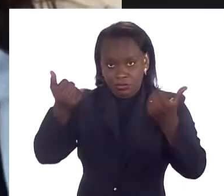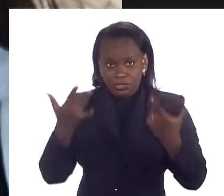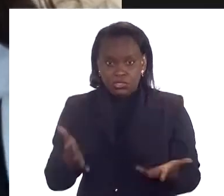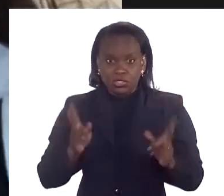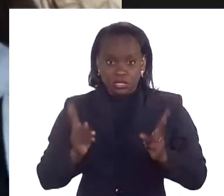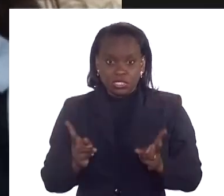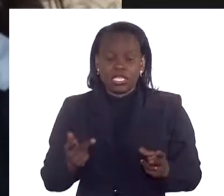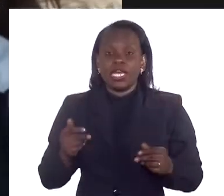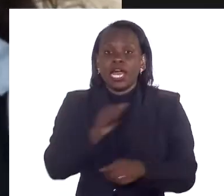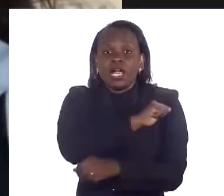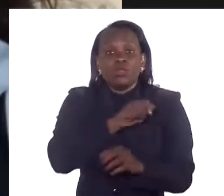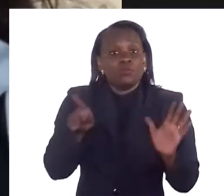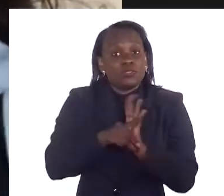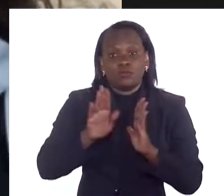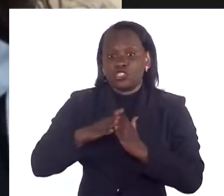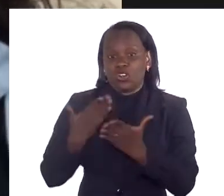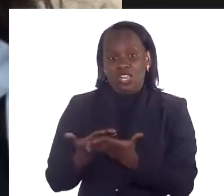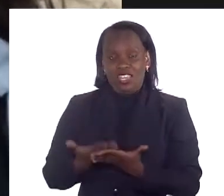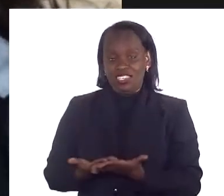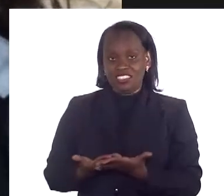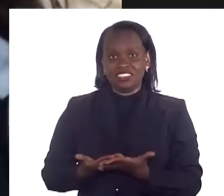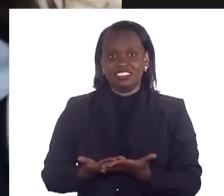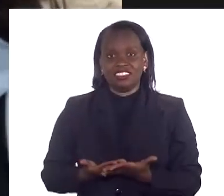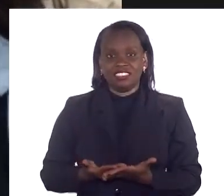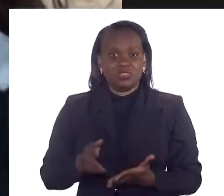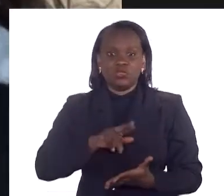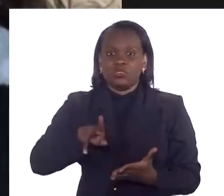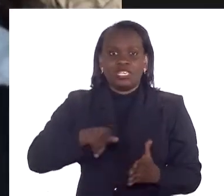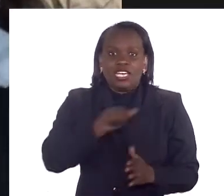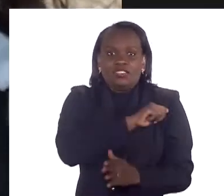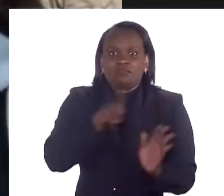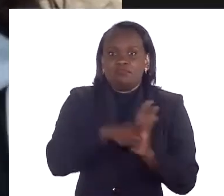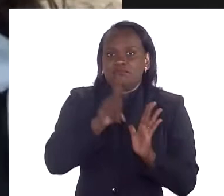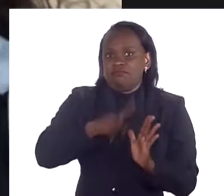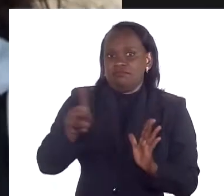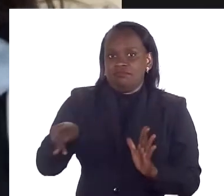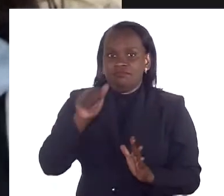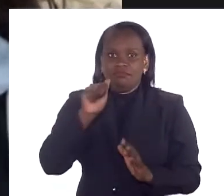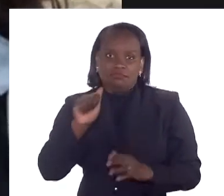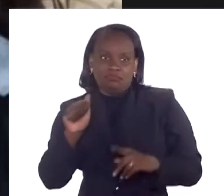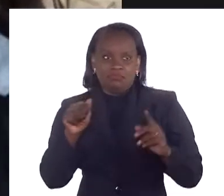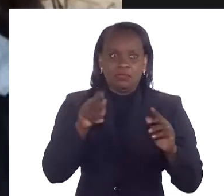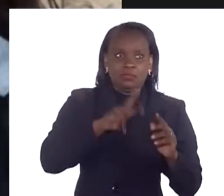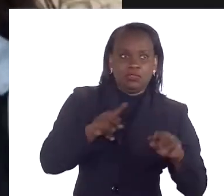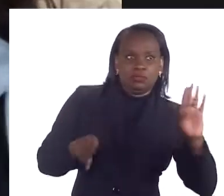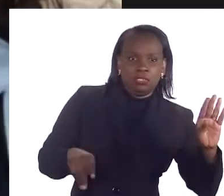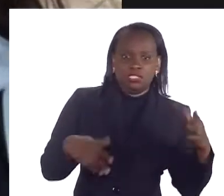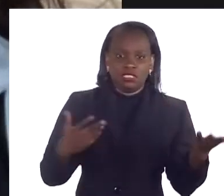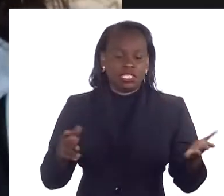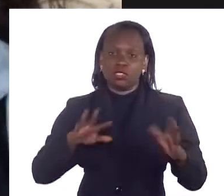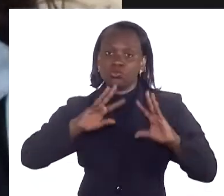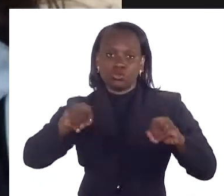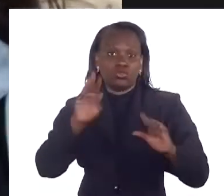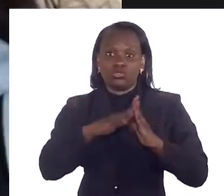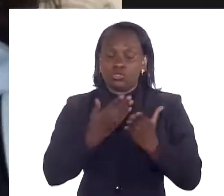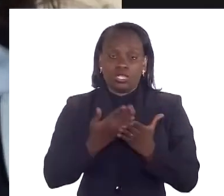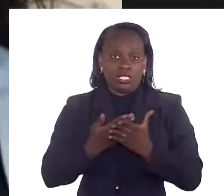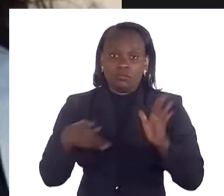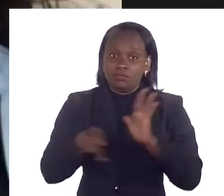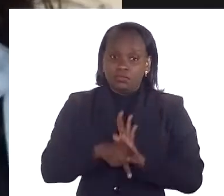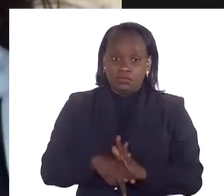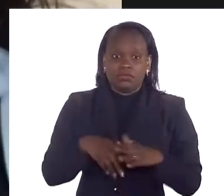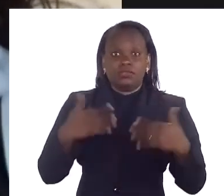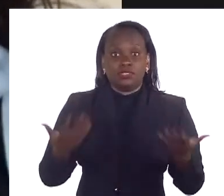você mesmo falou, esse aluno é aluno da escola, não é aluno do profissional A ou B, ele é aluno da escola como um todo. Então,